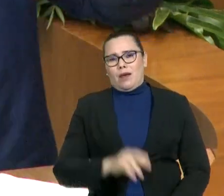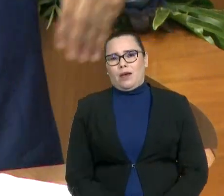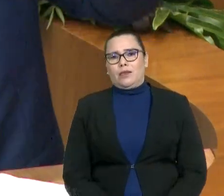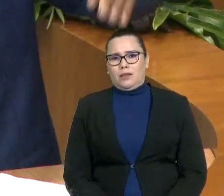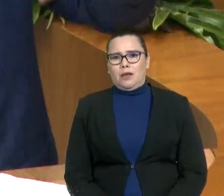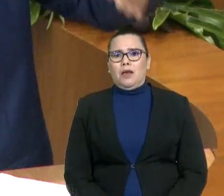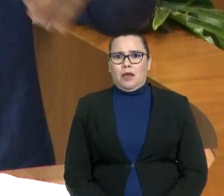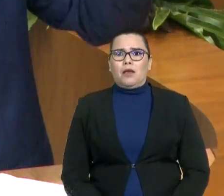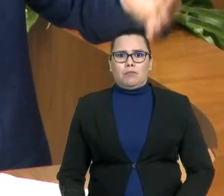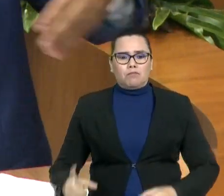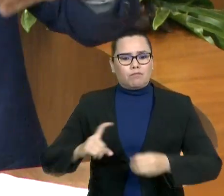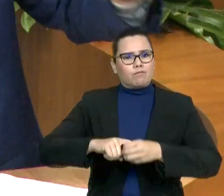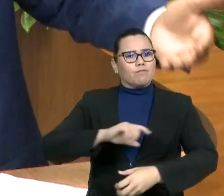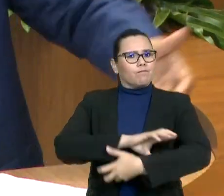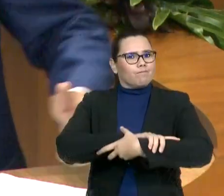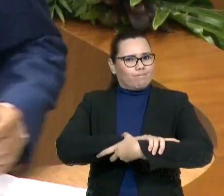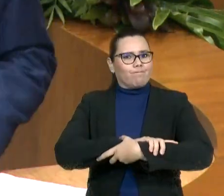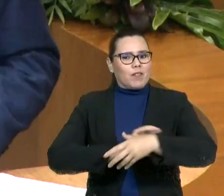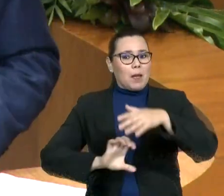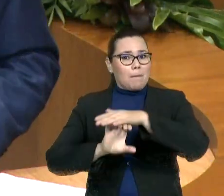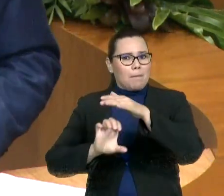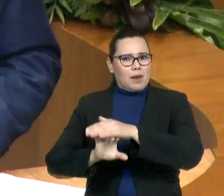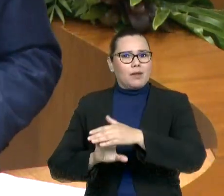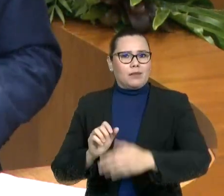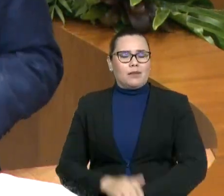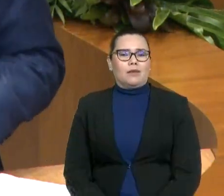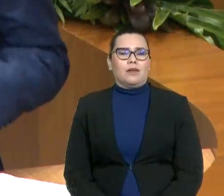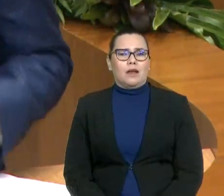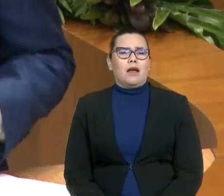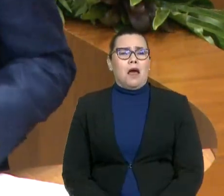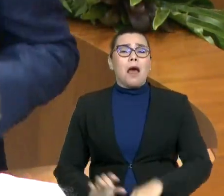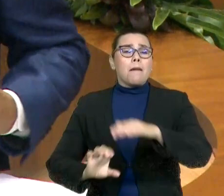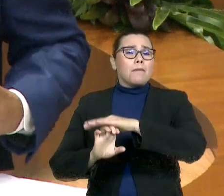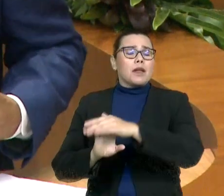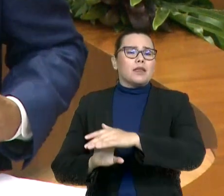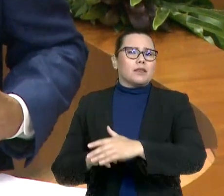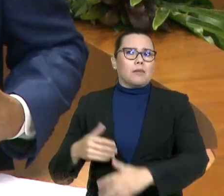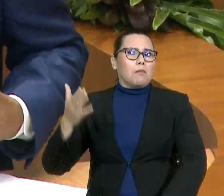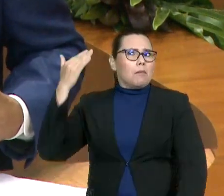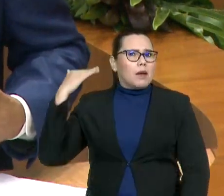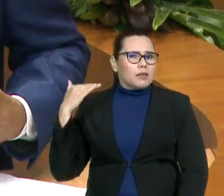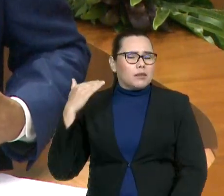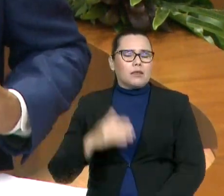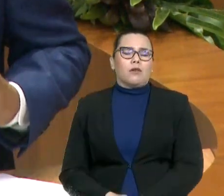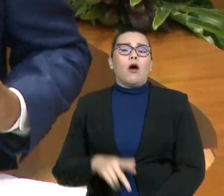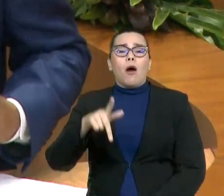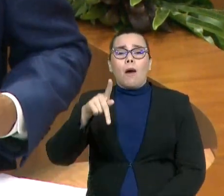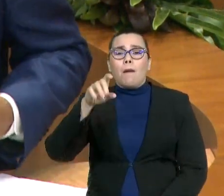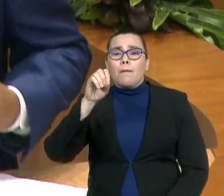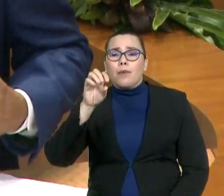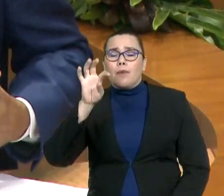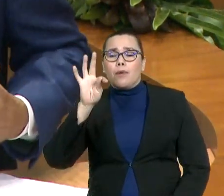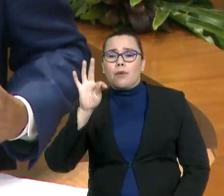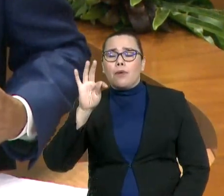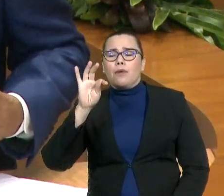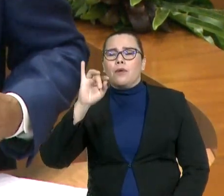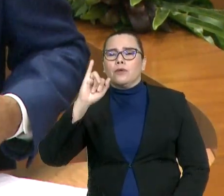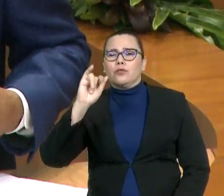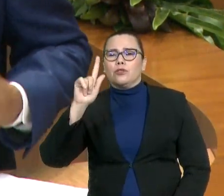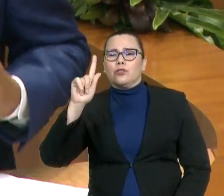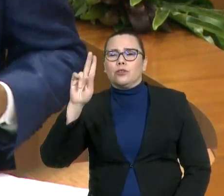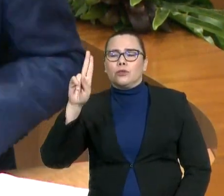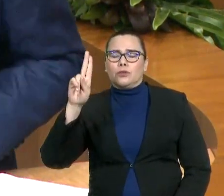A última empresa que realizou esse trabalho lá foi a Potiguar, então estamos torcendo para que dê certo, que o governo do Estado se